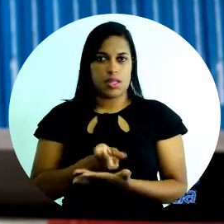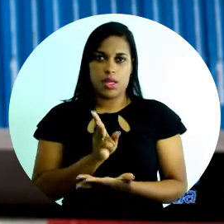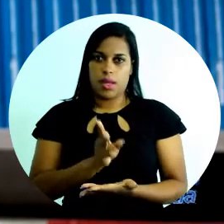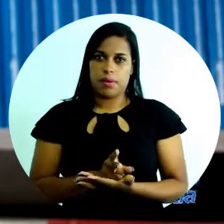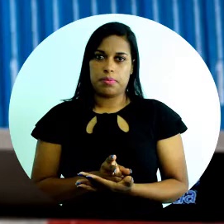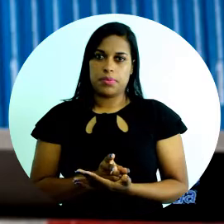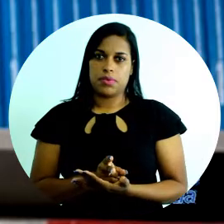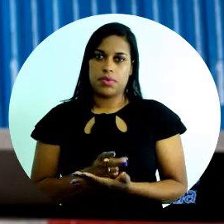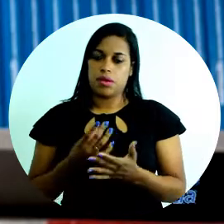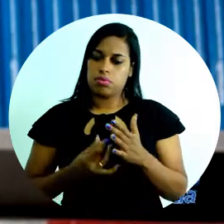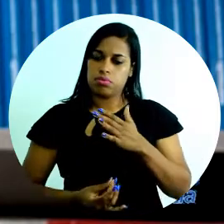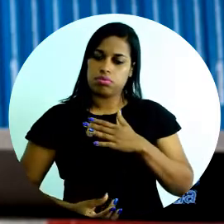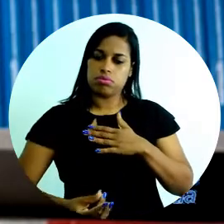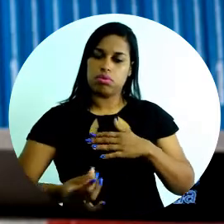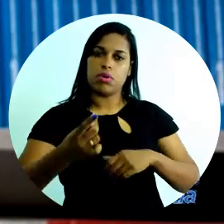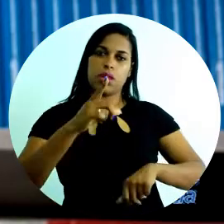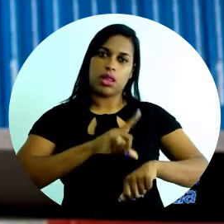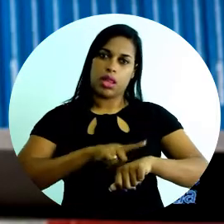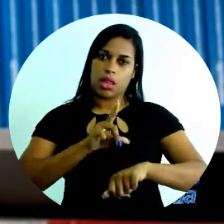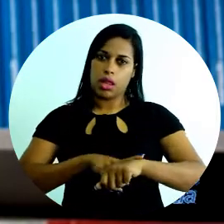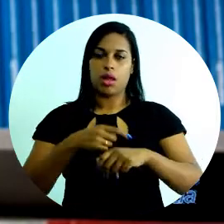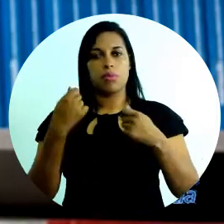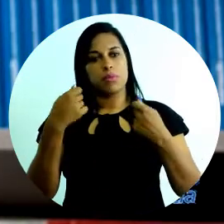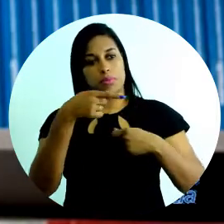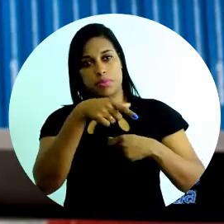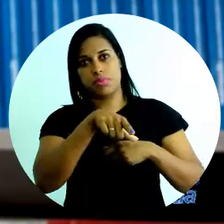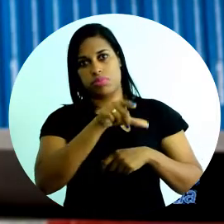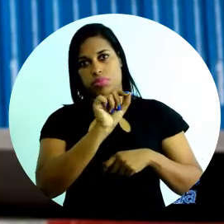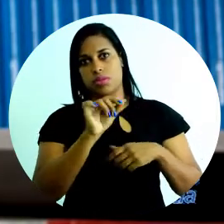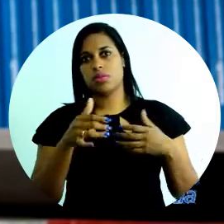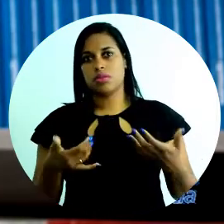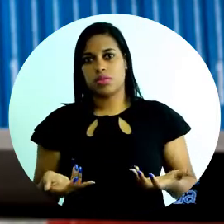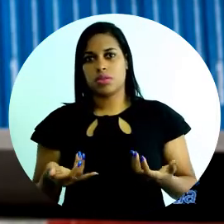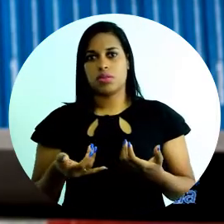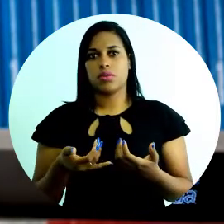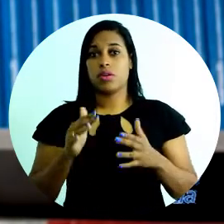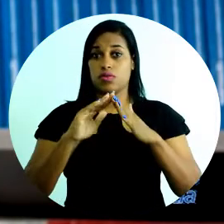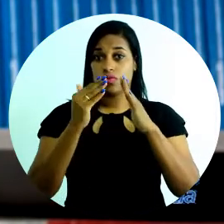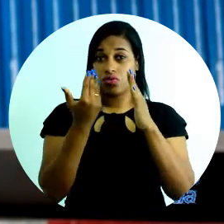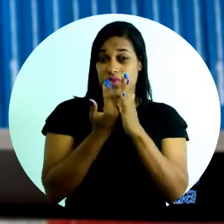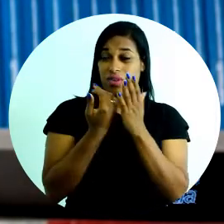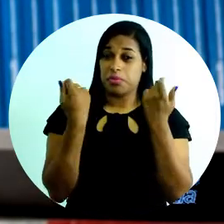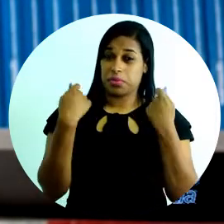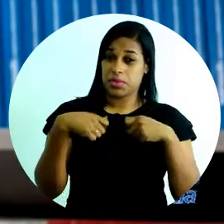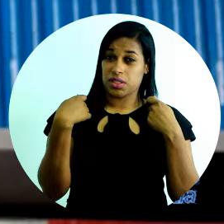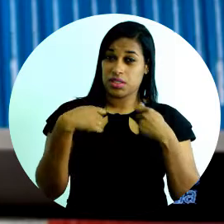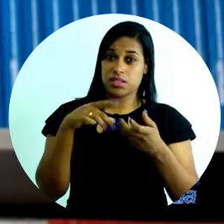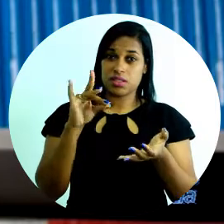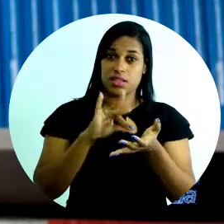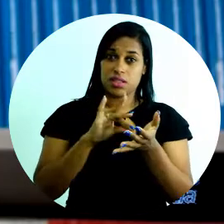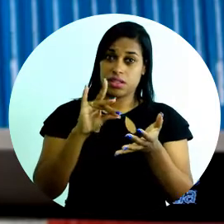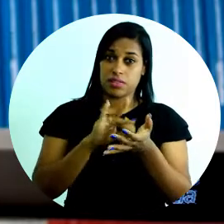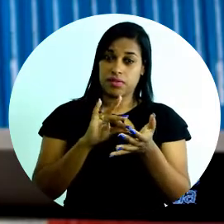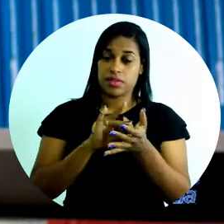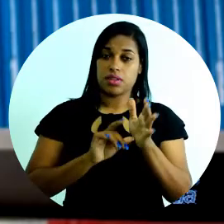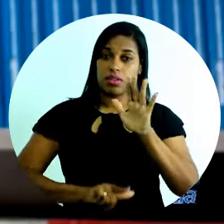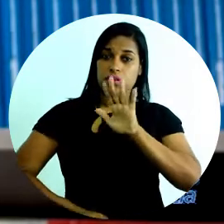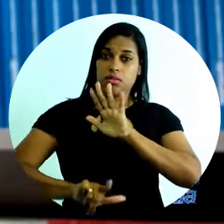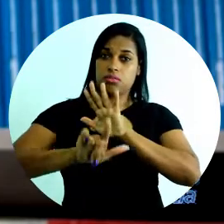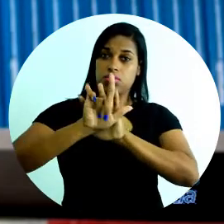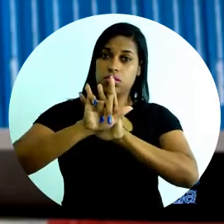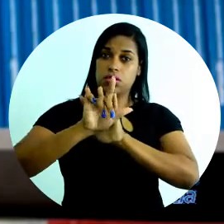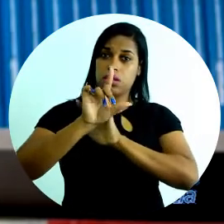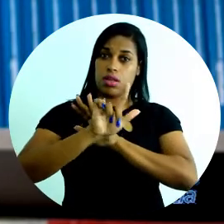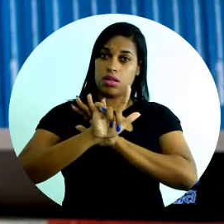e algo que deve percorrer aquele período de tempo para qual ele é determinado. Então, a escola precisa, inclusive é também uma questão